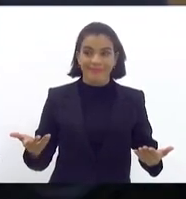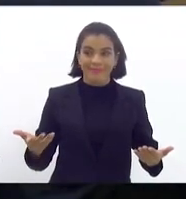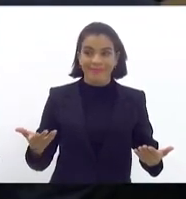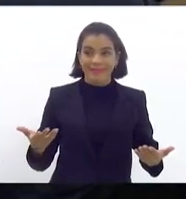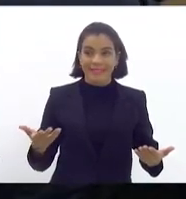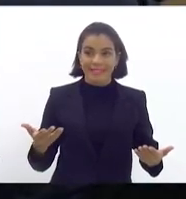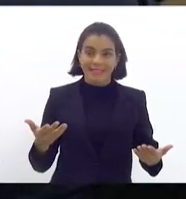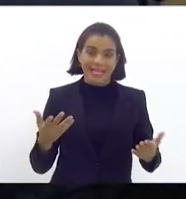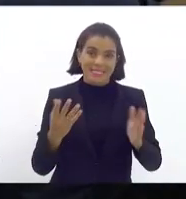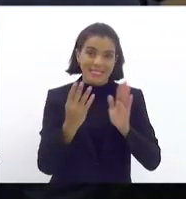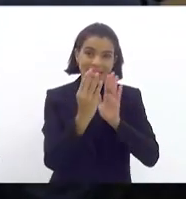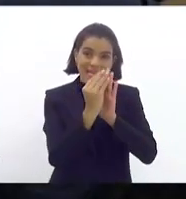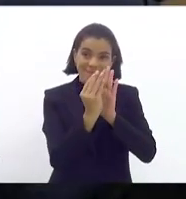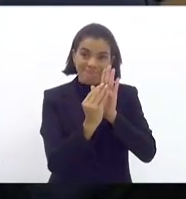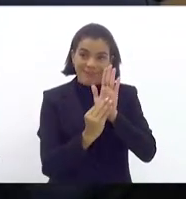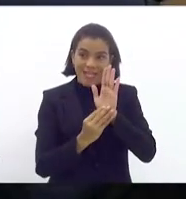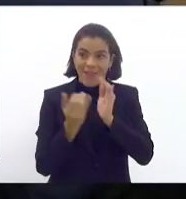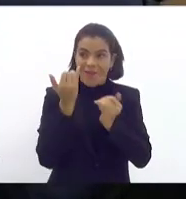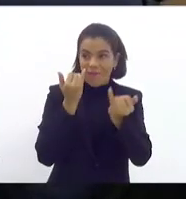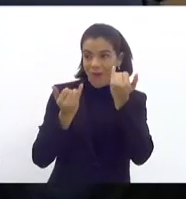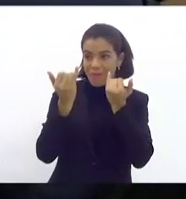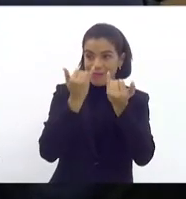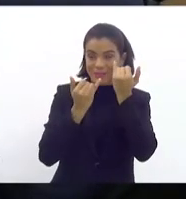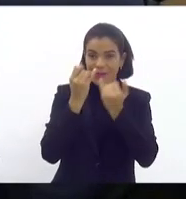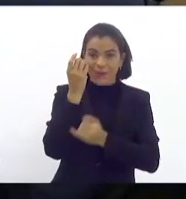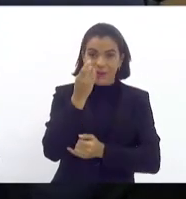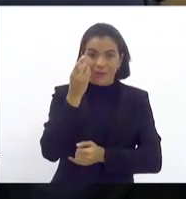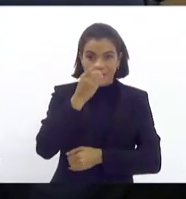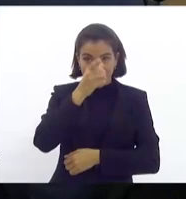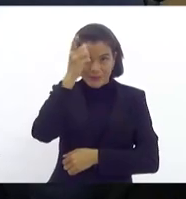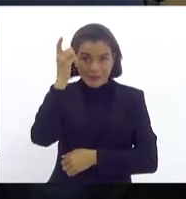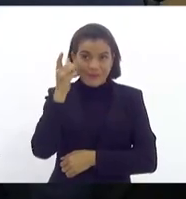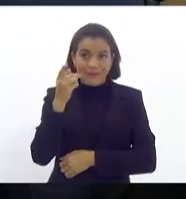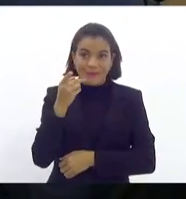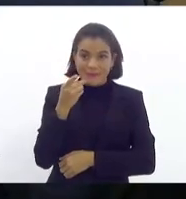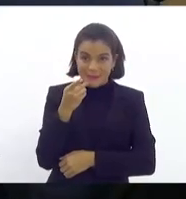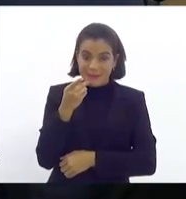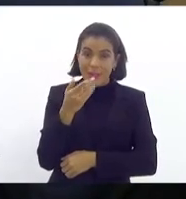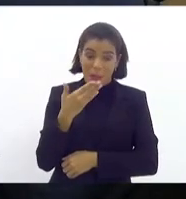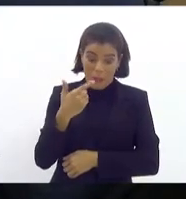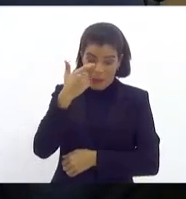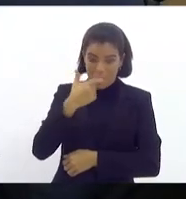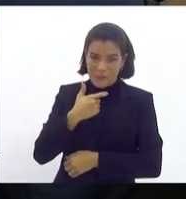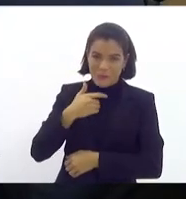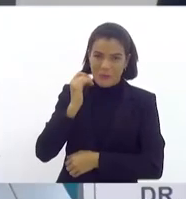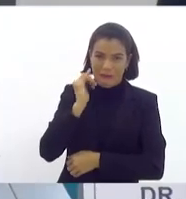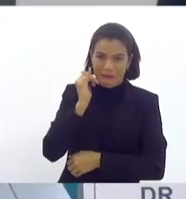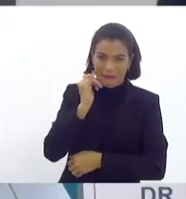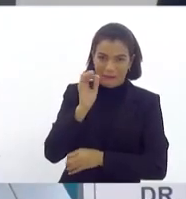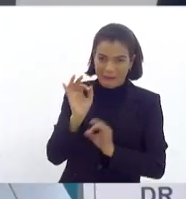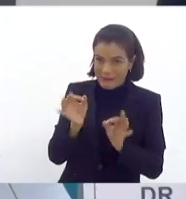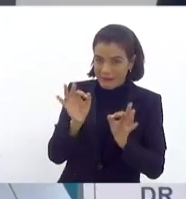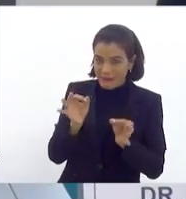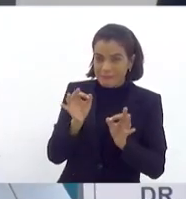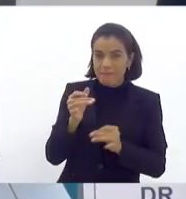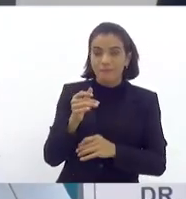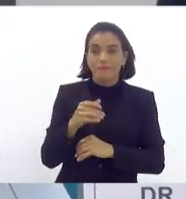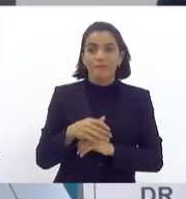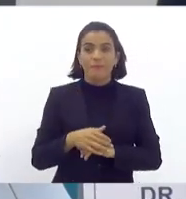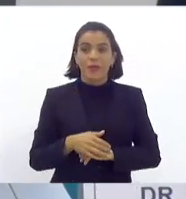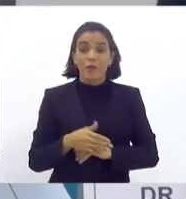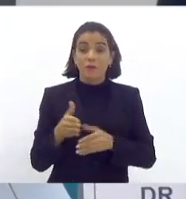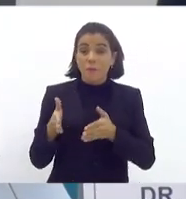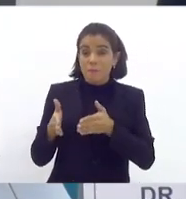diante desse dado aí trazido pelo deputado Luiz Paulo, eu vou pedir, o relator sou eu, né? Eu vou pedir